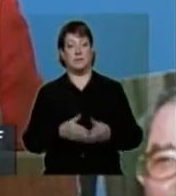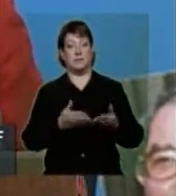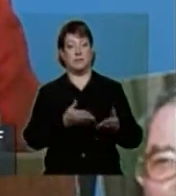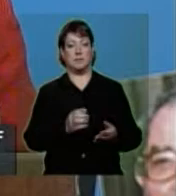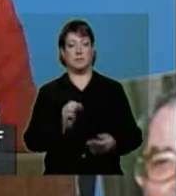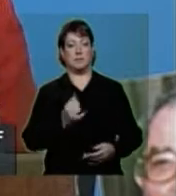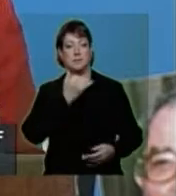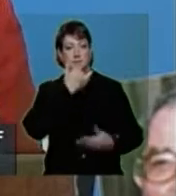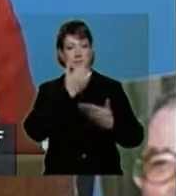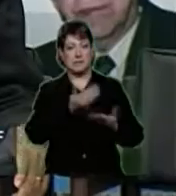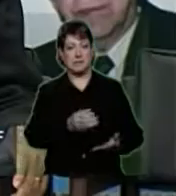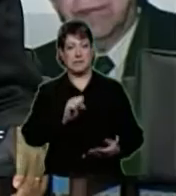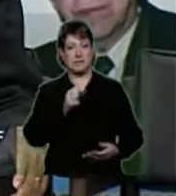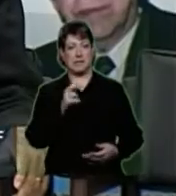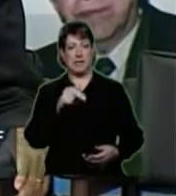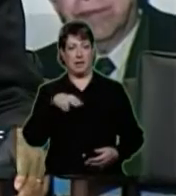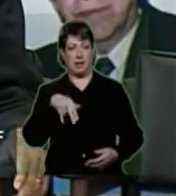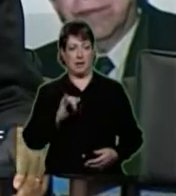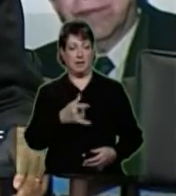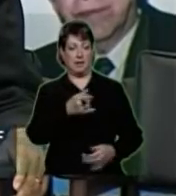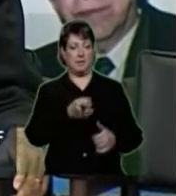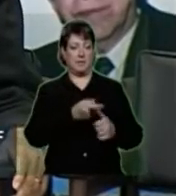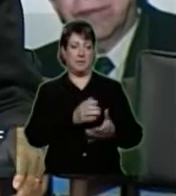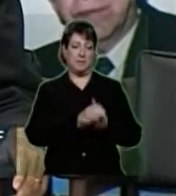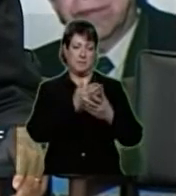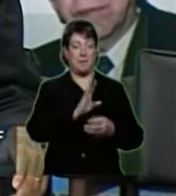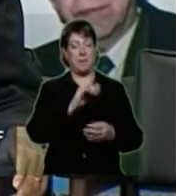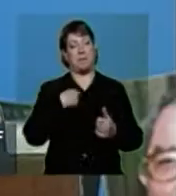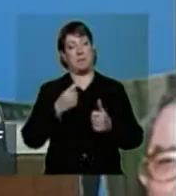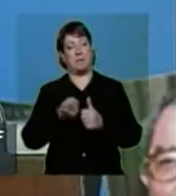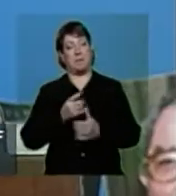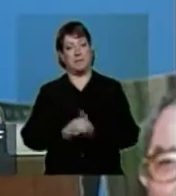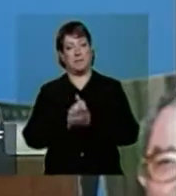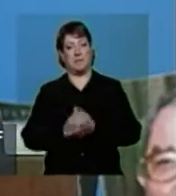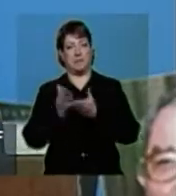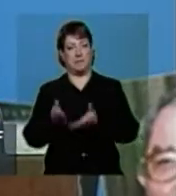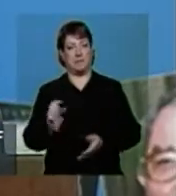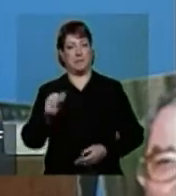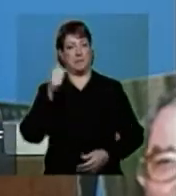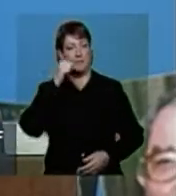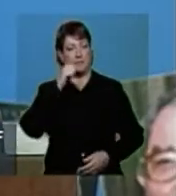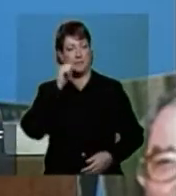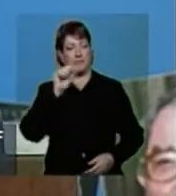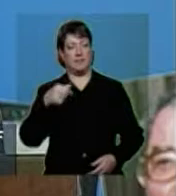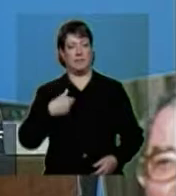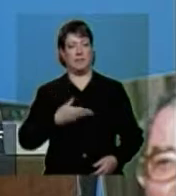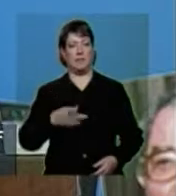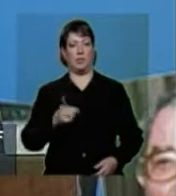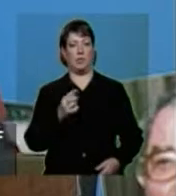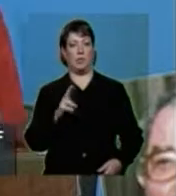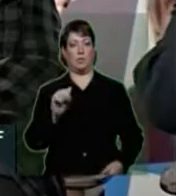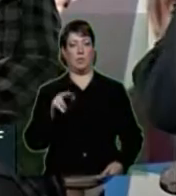fundo do meu coração a professora doutora Maria da Conceição Tavares.